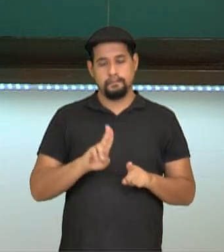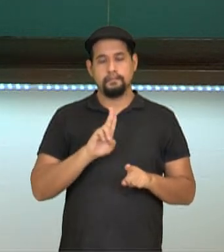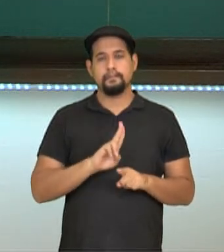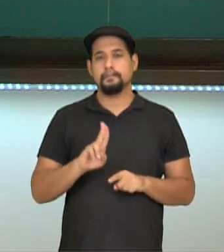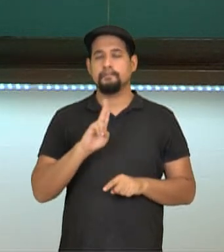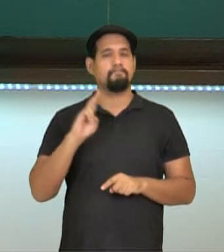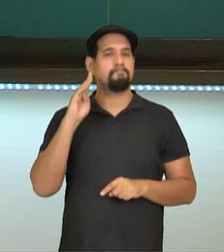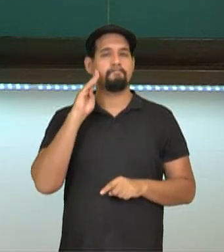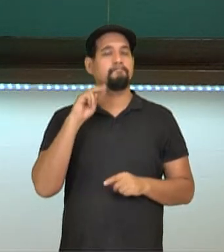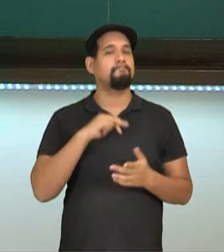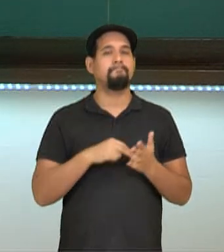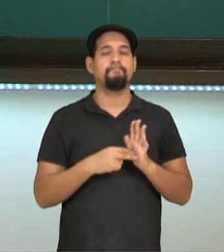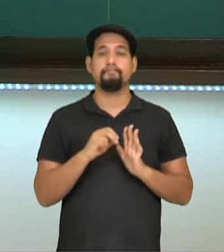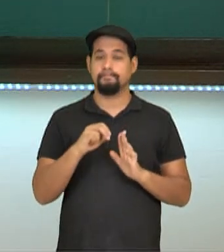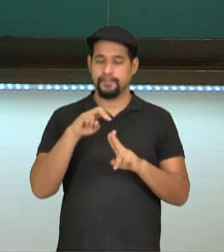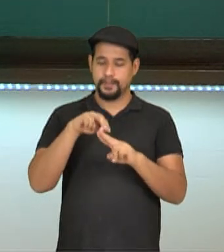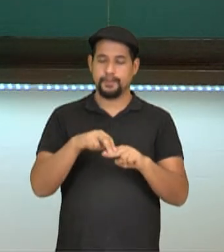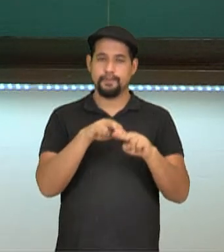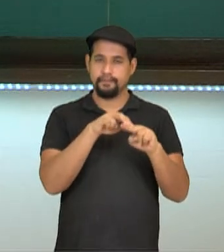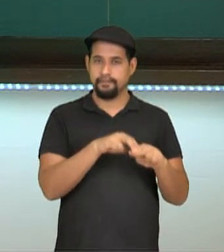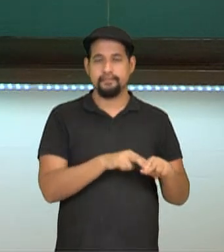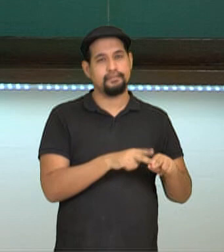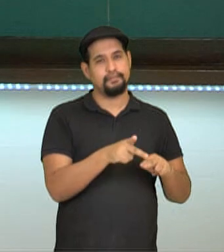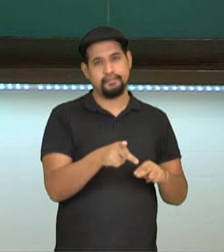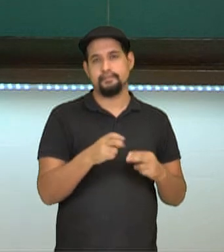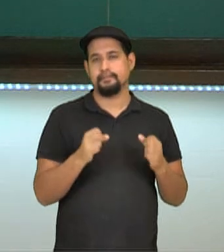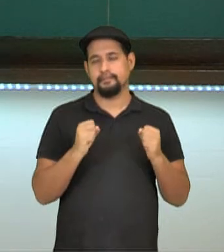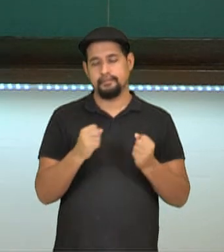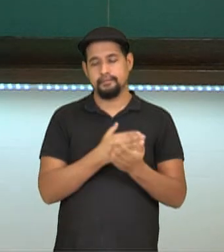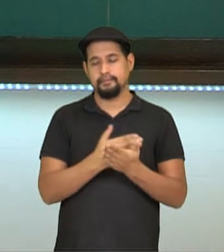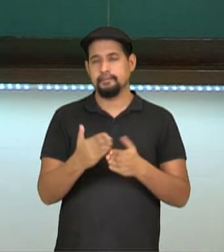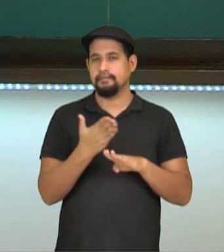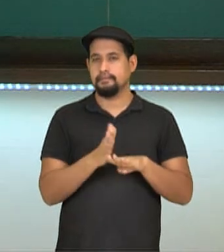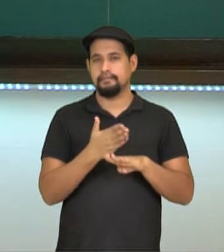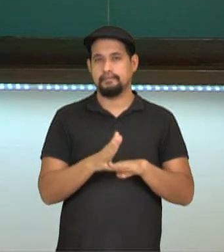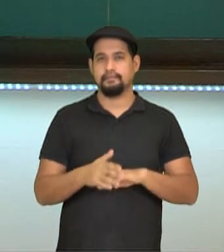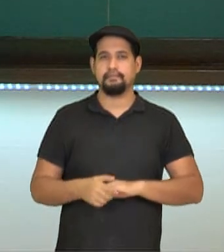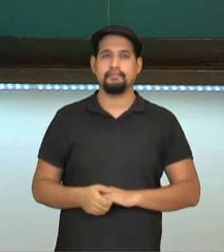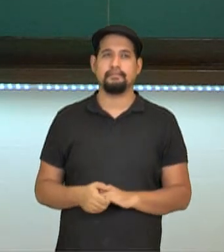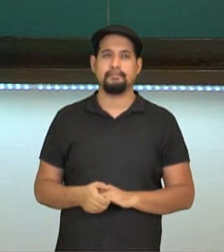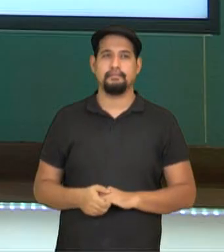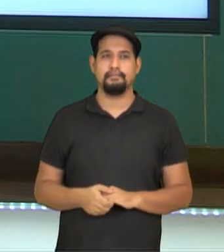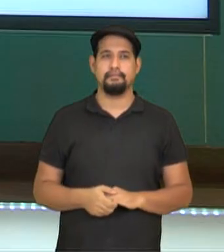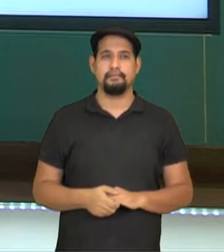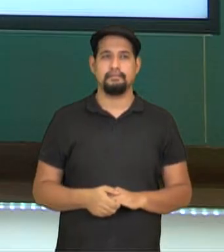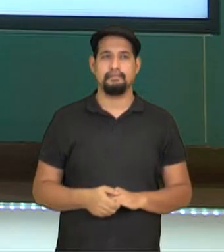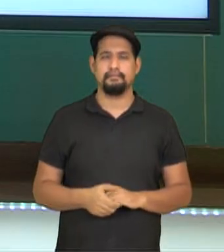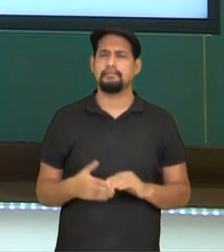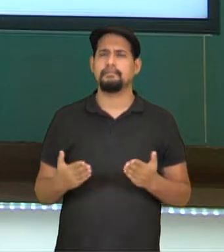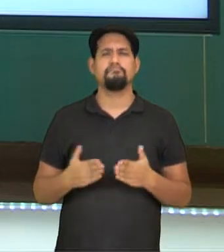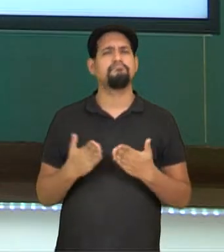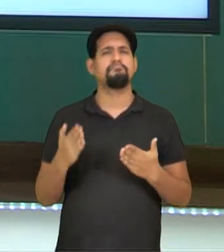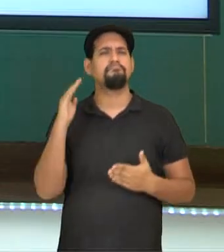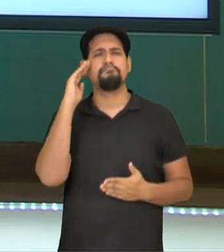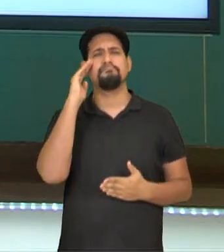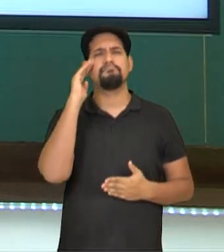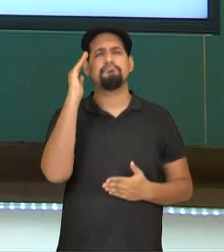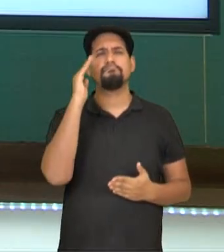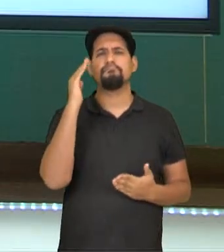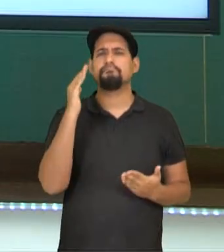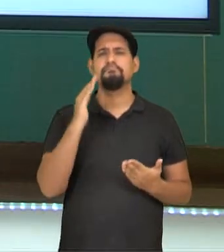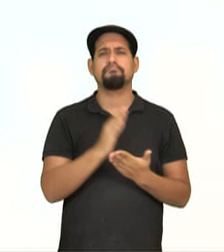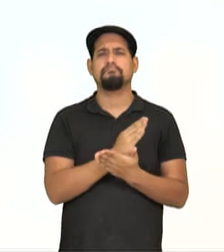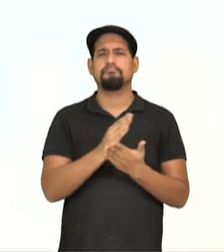equipamento principal, o skate, para você poder começar a praticar. Agora, quais são aí